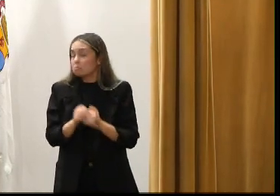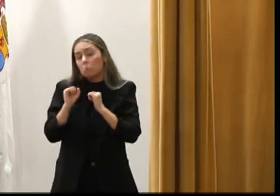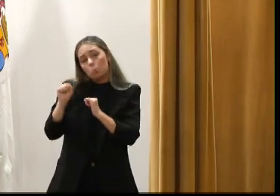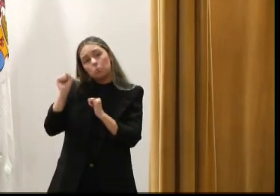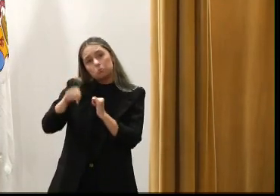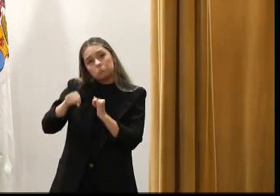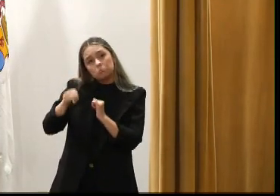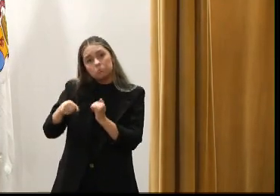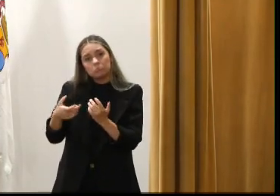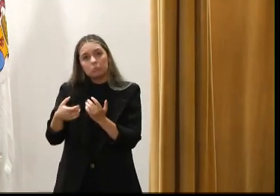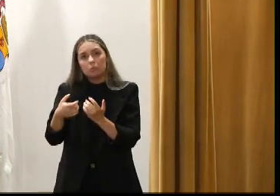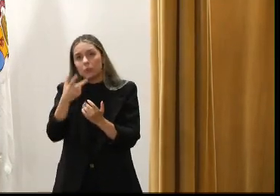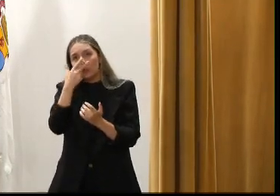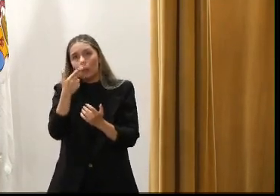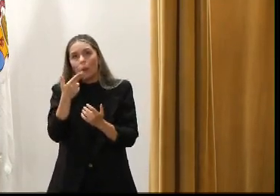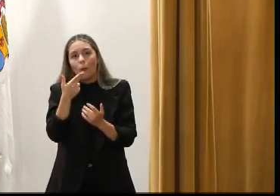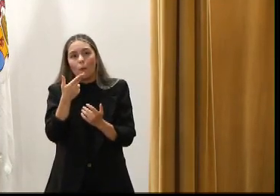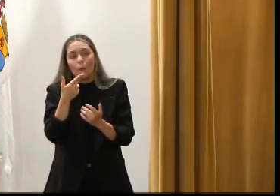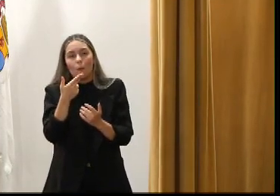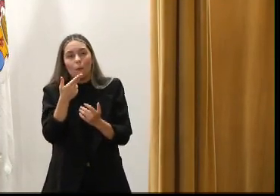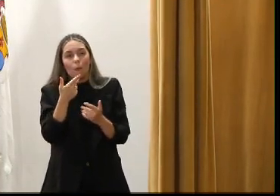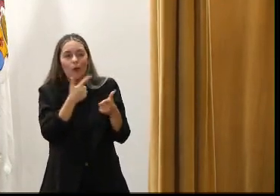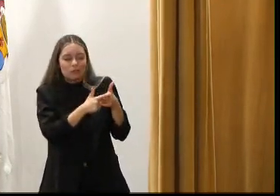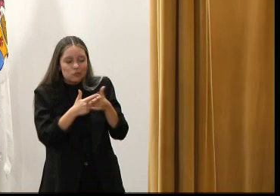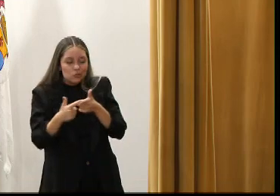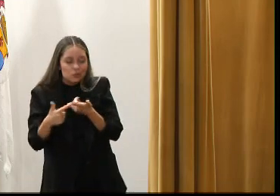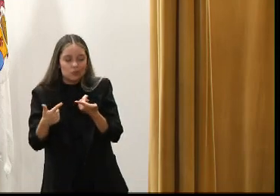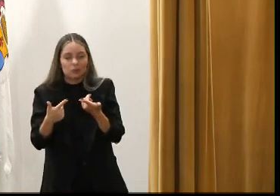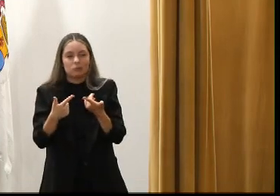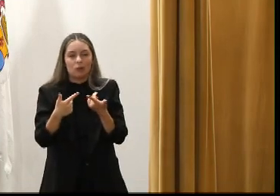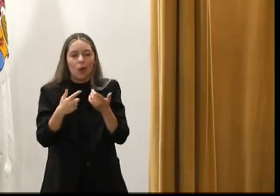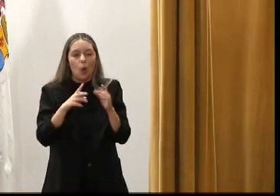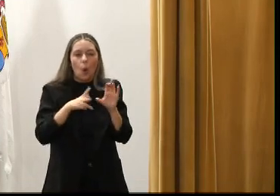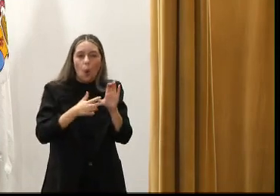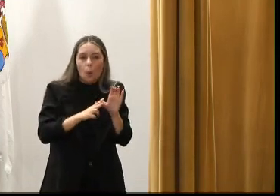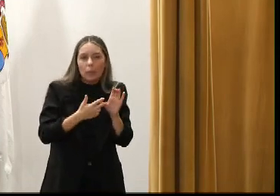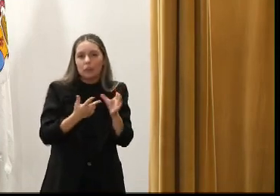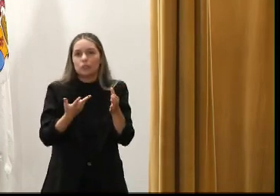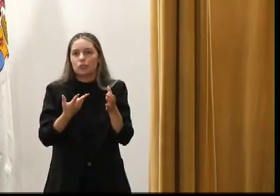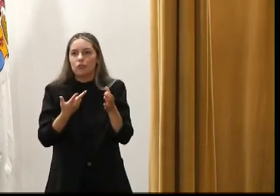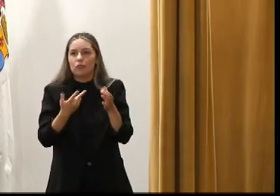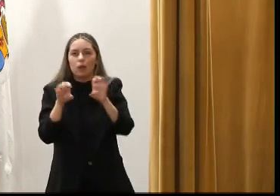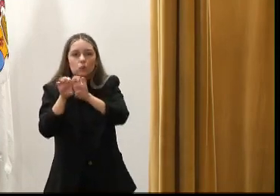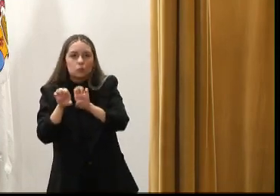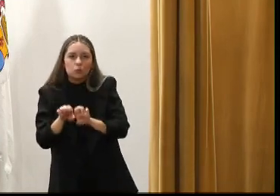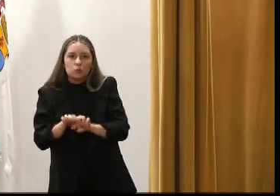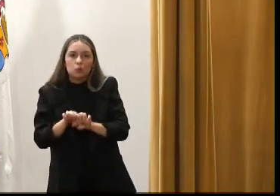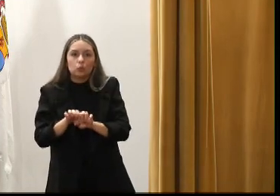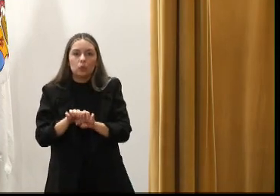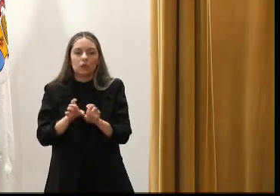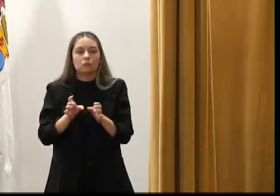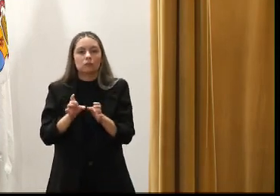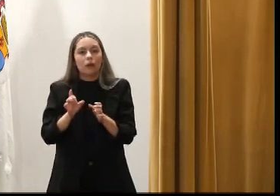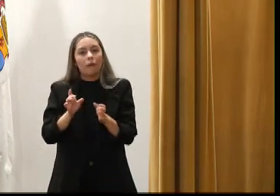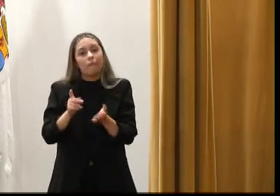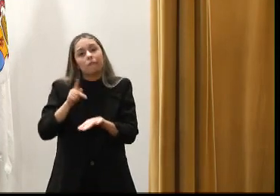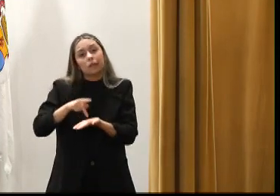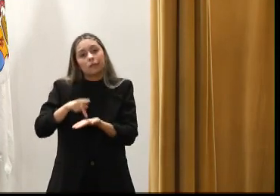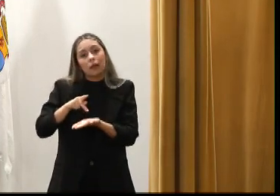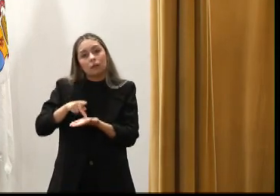Podem. Né? Podemos ter consórcios, cooperativas, podemos ter vários esquemas, né, para, de